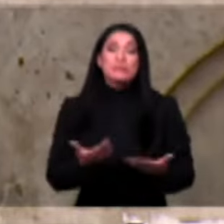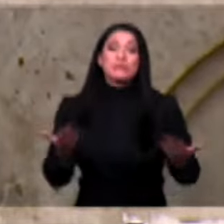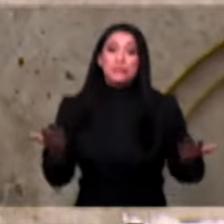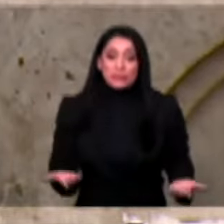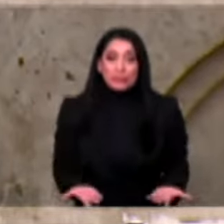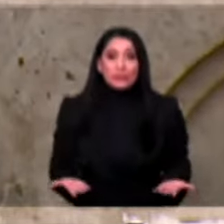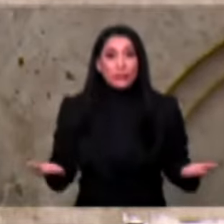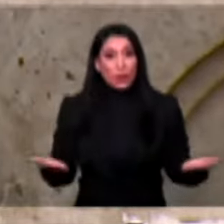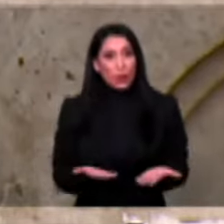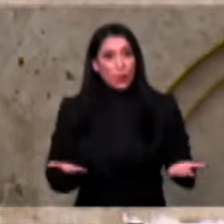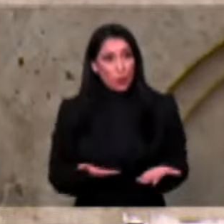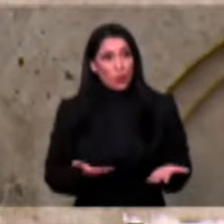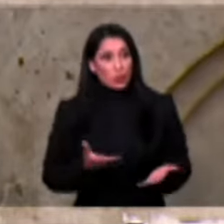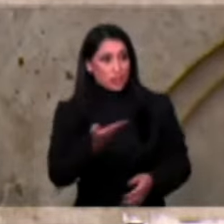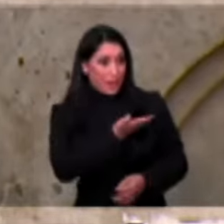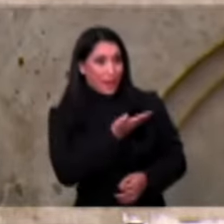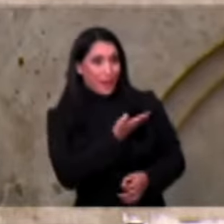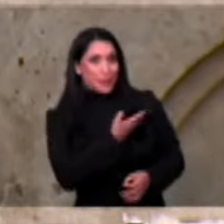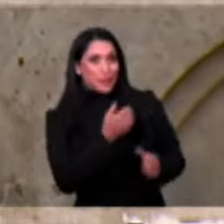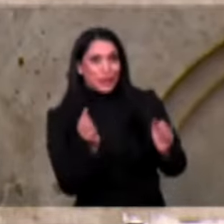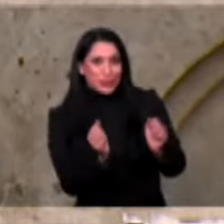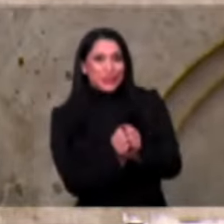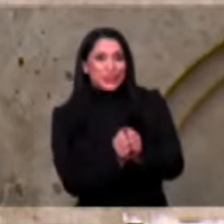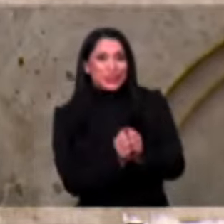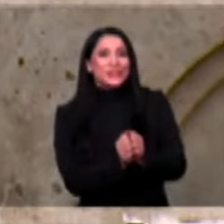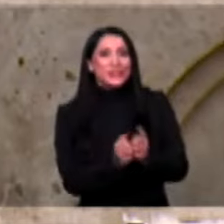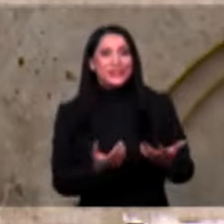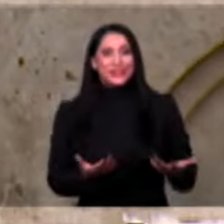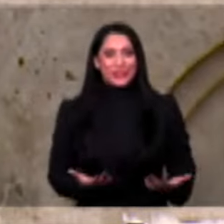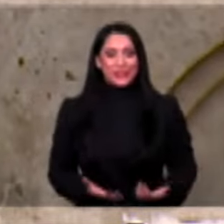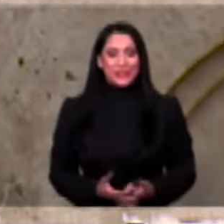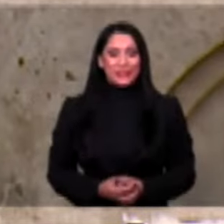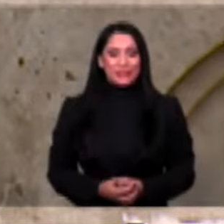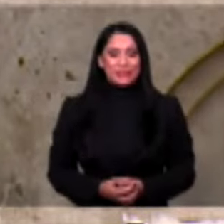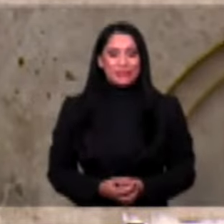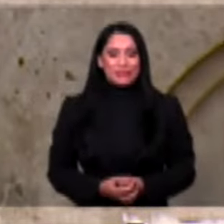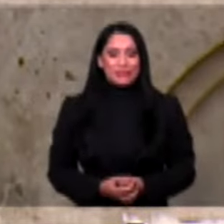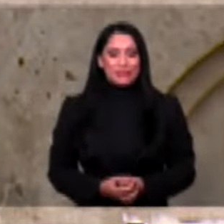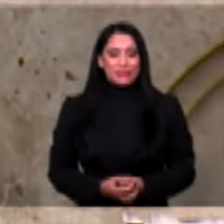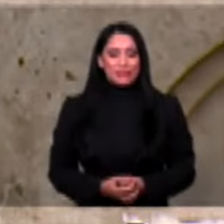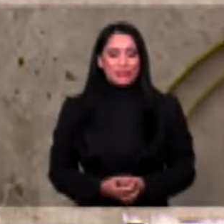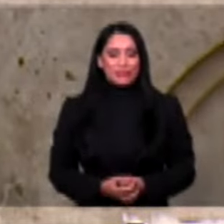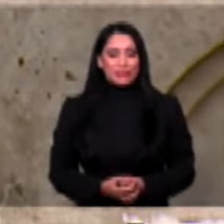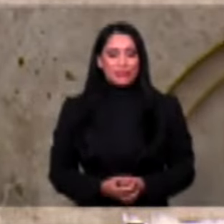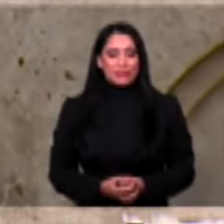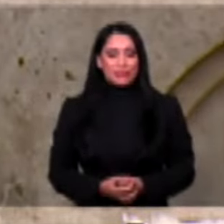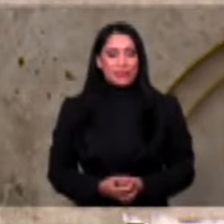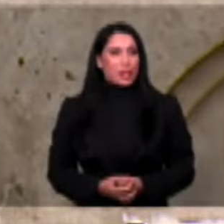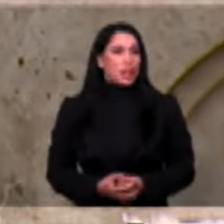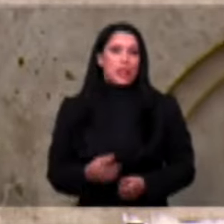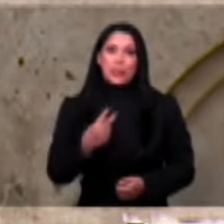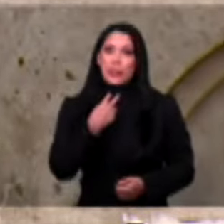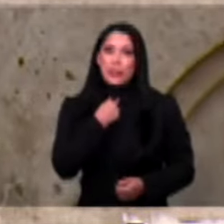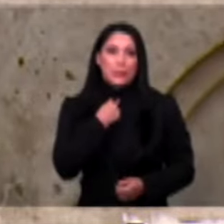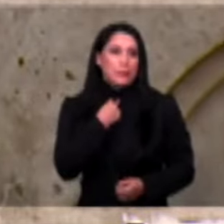Alguns, hoje aqui presentes, na absoluta impossibilidade de nominar a